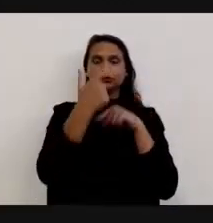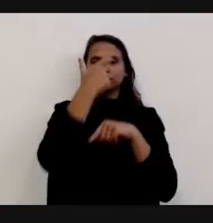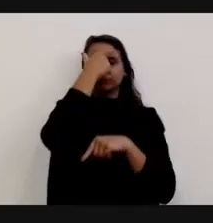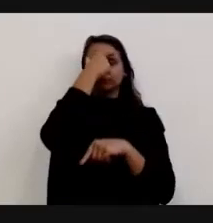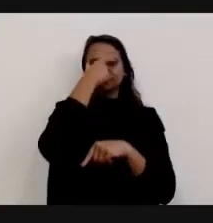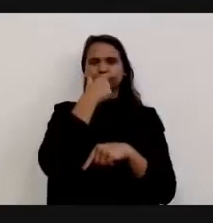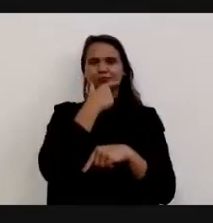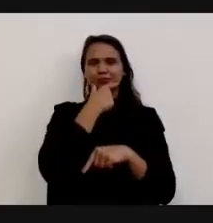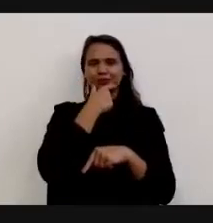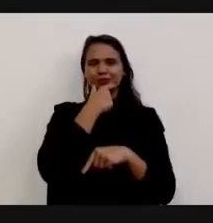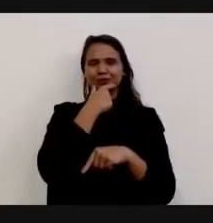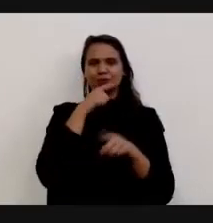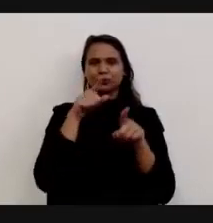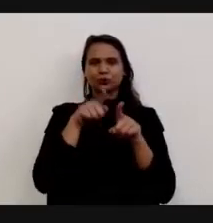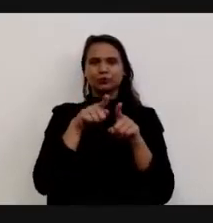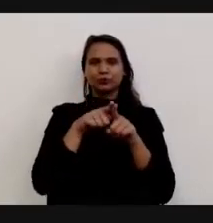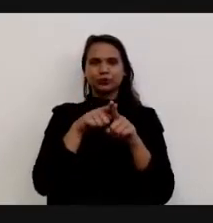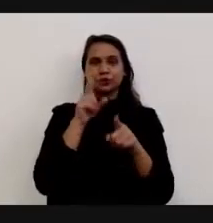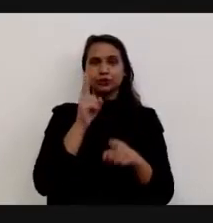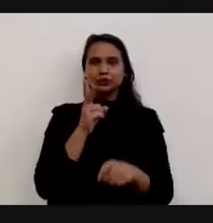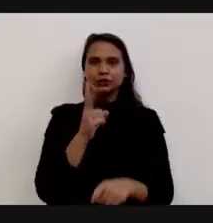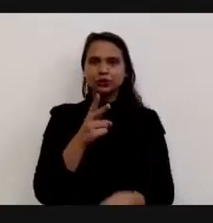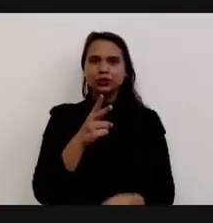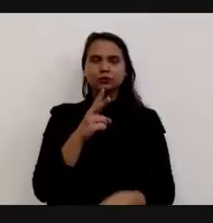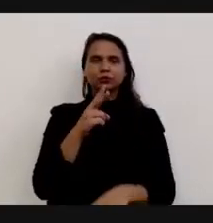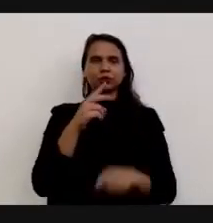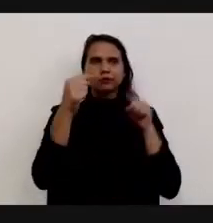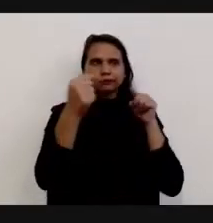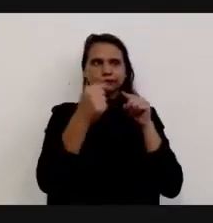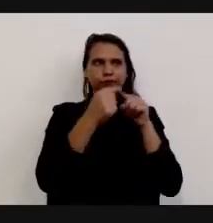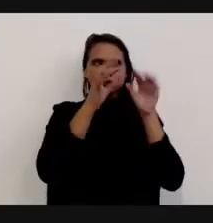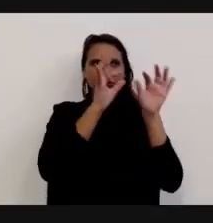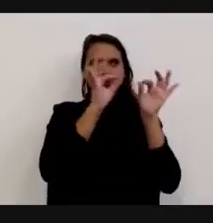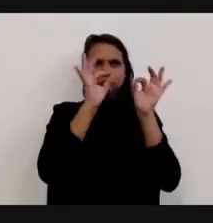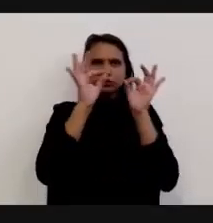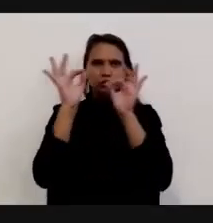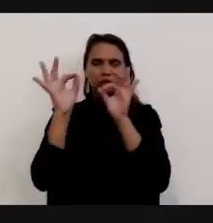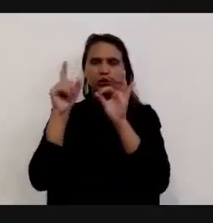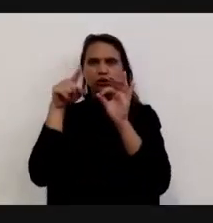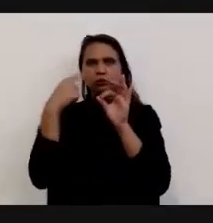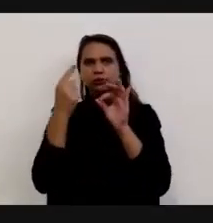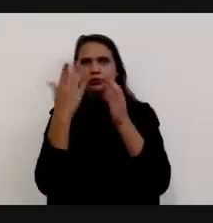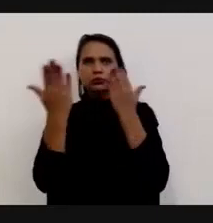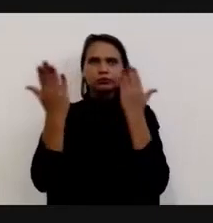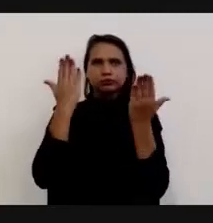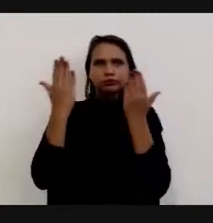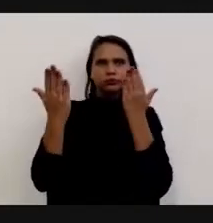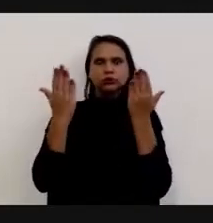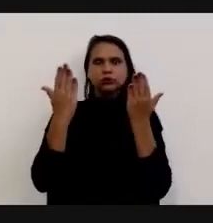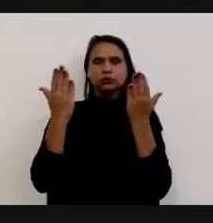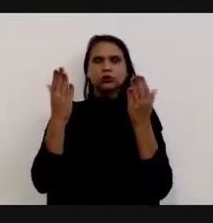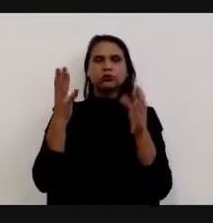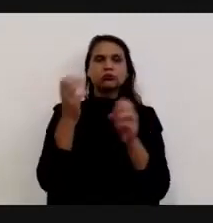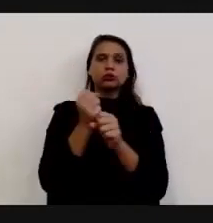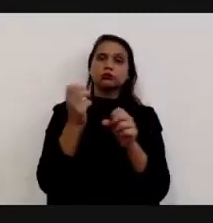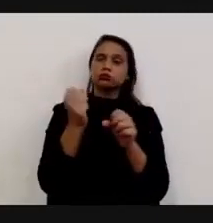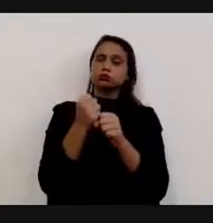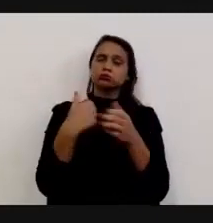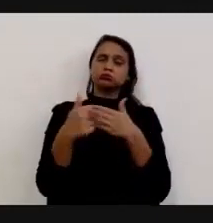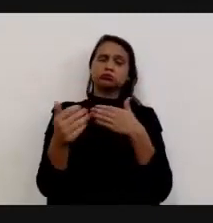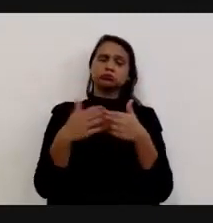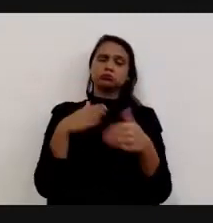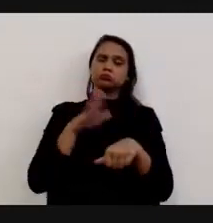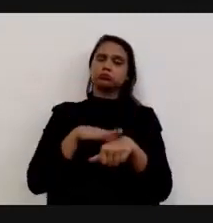você mantém essa narrativa toda alinhada dentro daquele sujeito, depois você pode fazer as comparações e a matemática que você